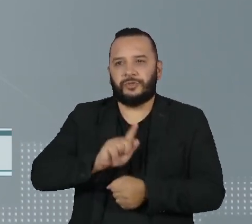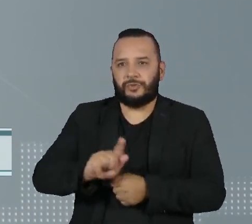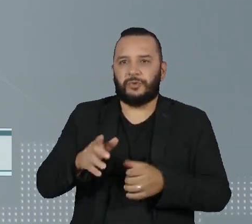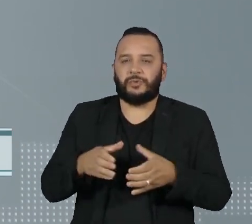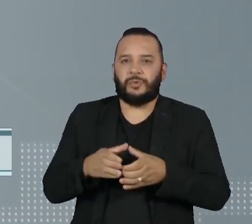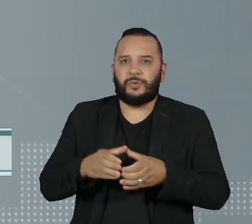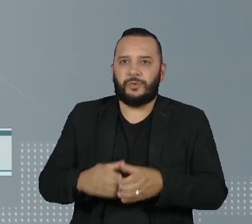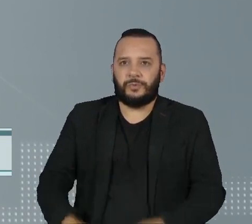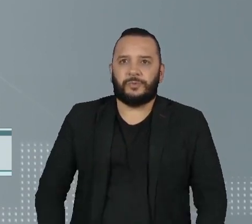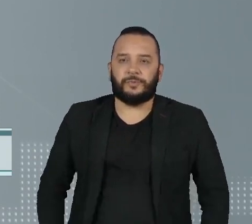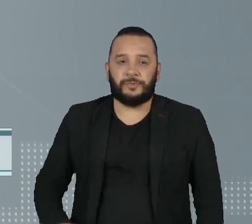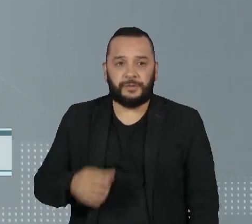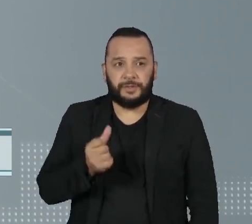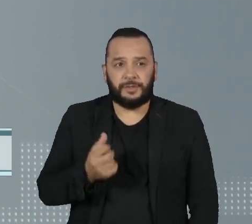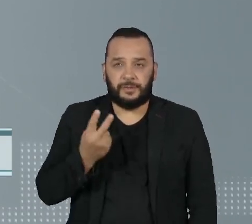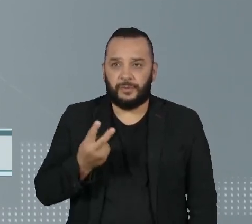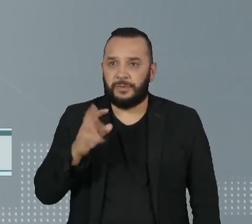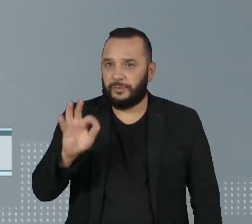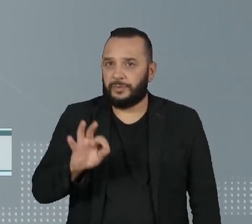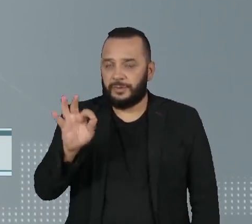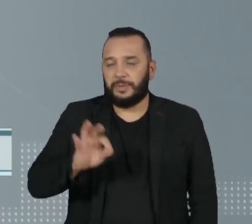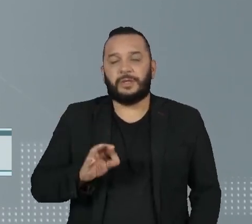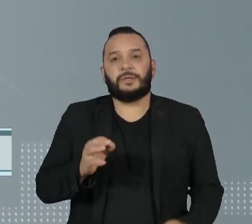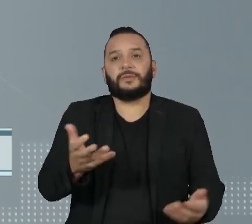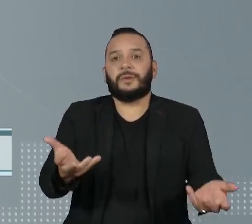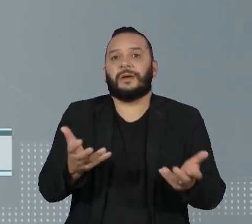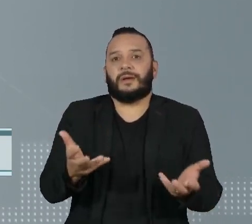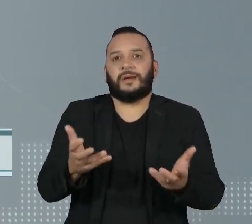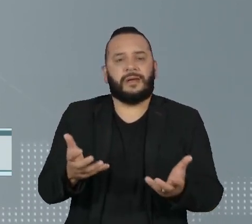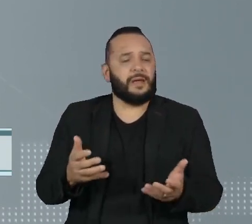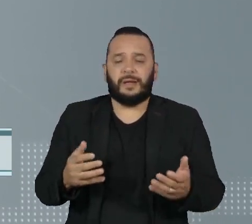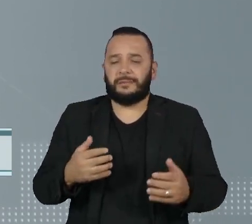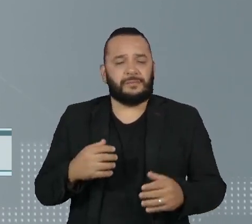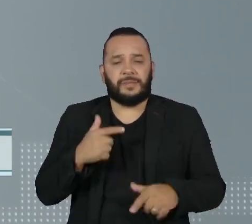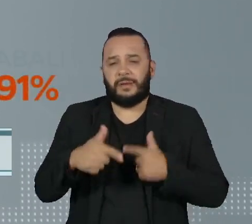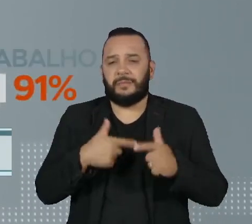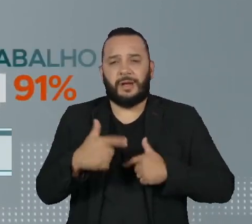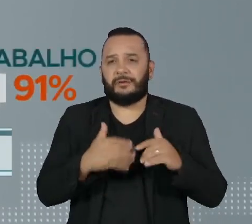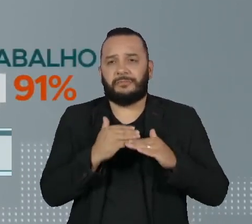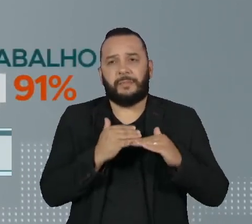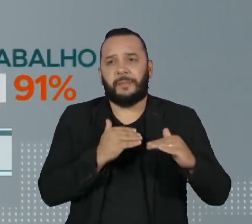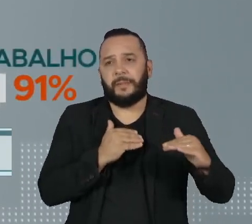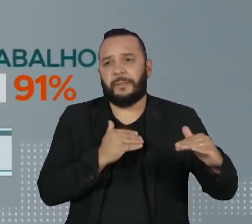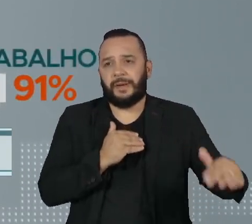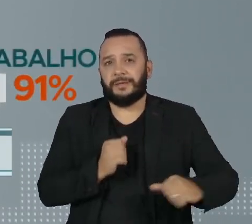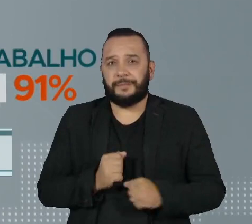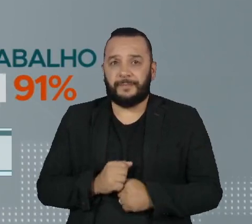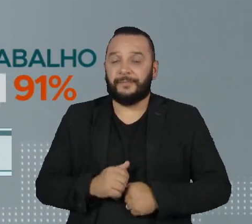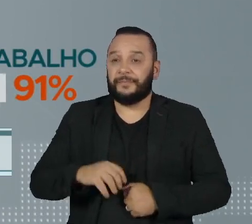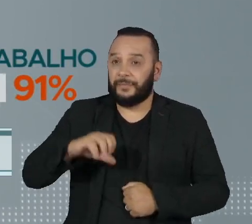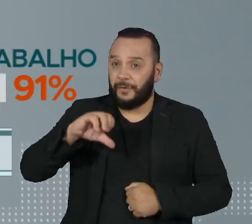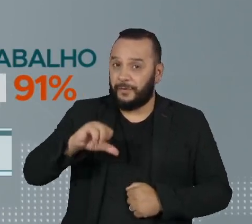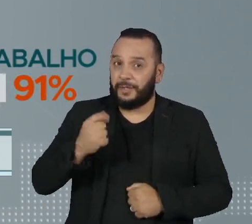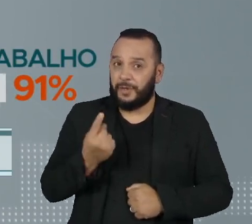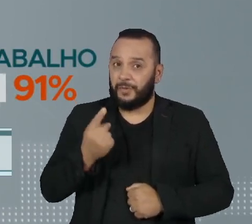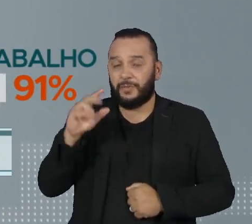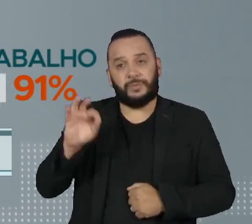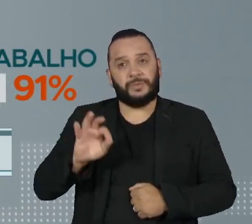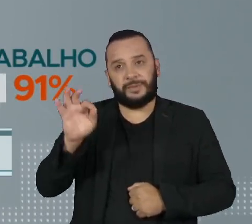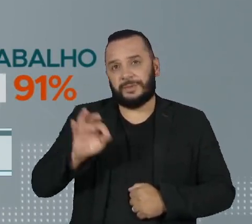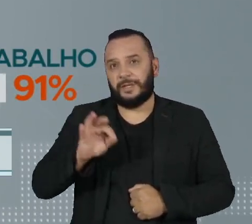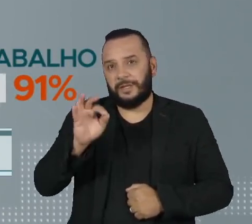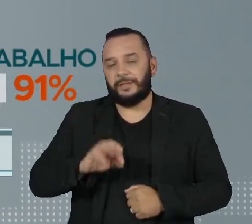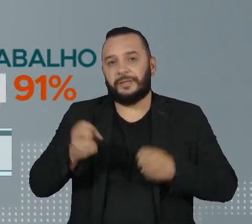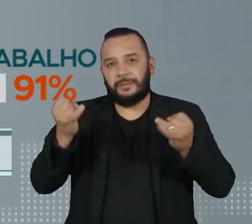equipes 62% preferem permanecer como estão e chama a atenção que 91%